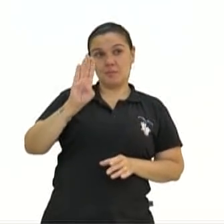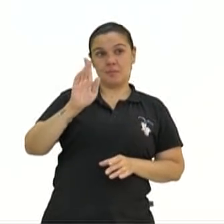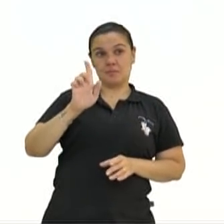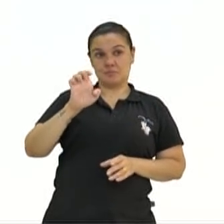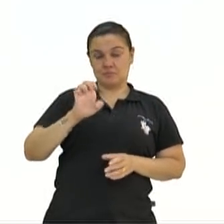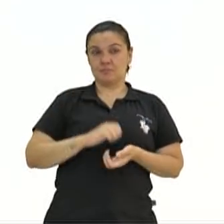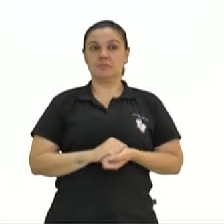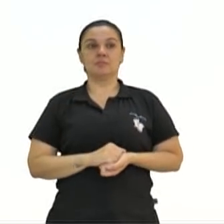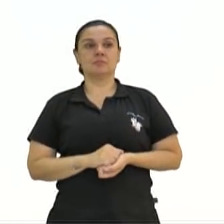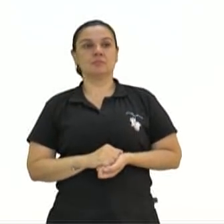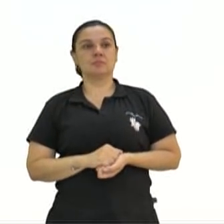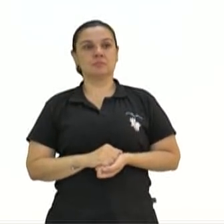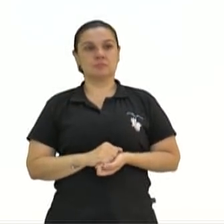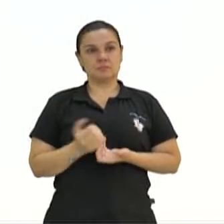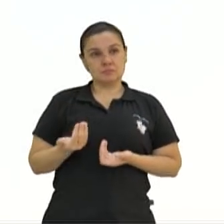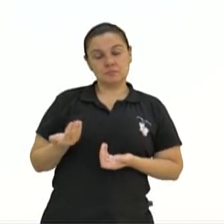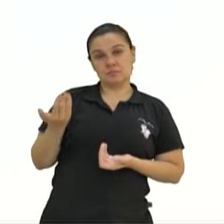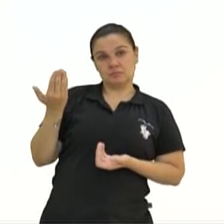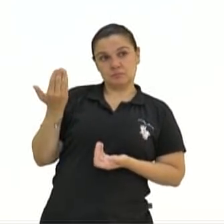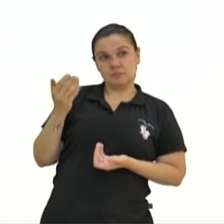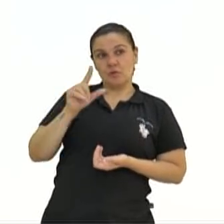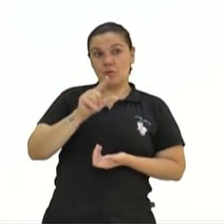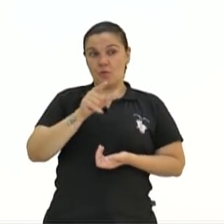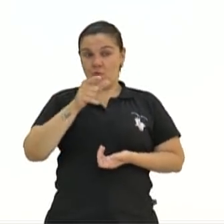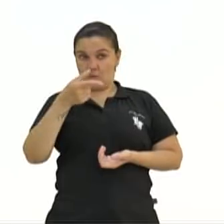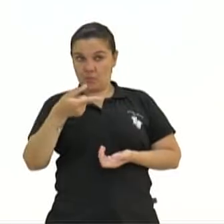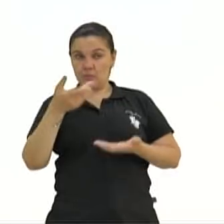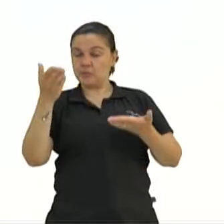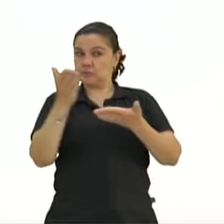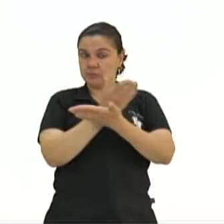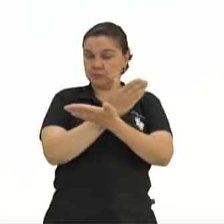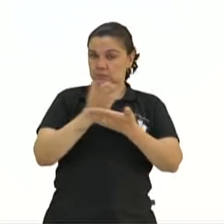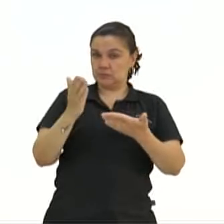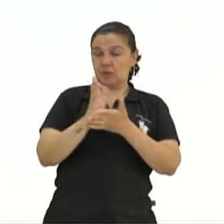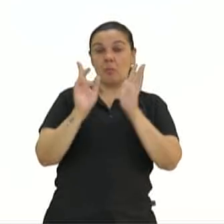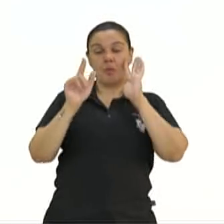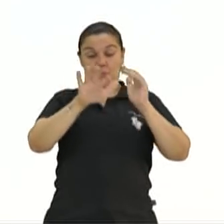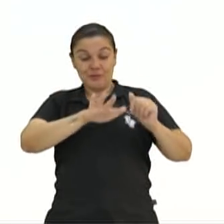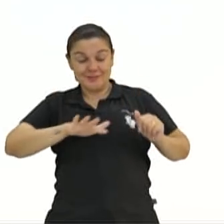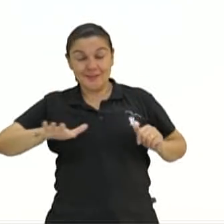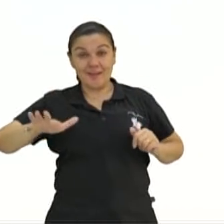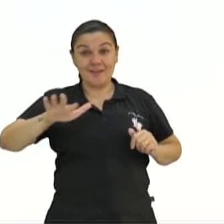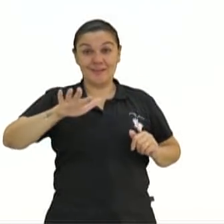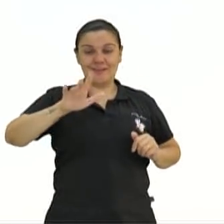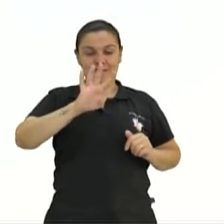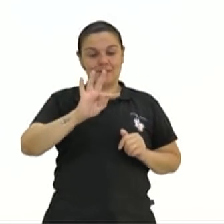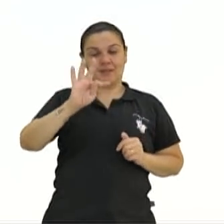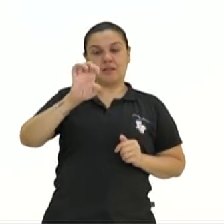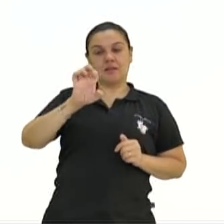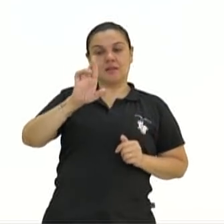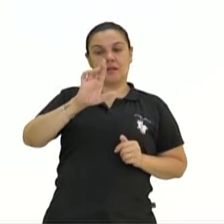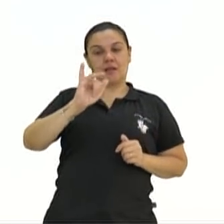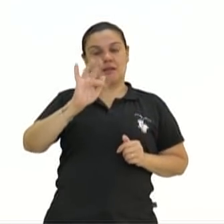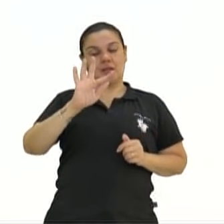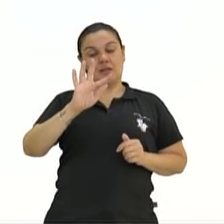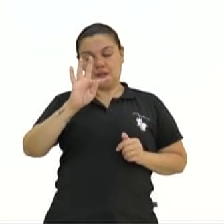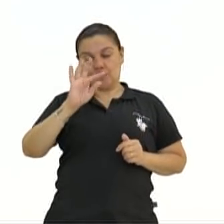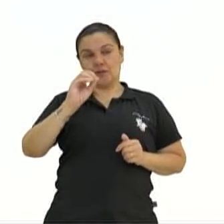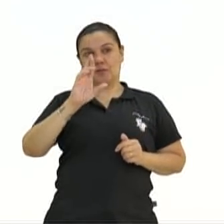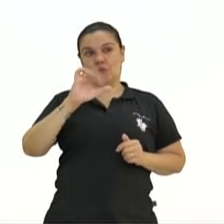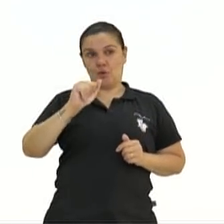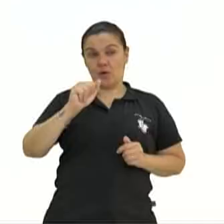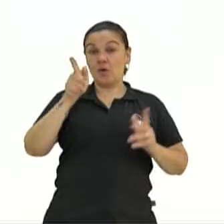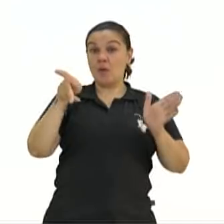IBGE. E aqui nós temos outra definição, que é a definição de território. Que território é uma porção do